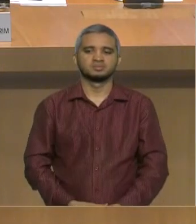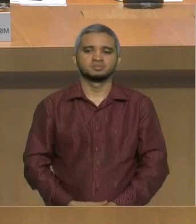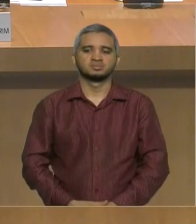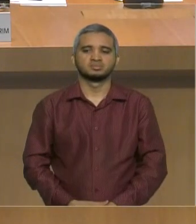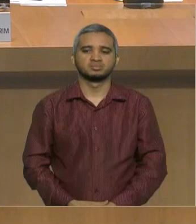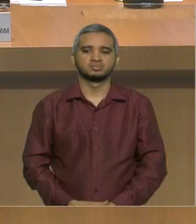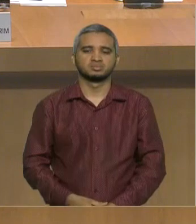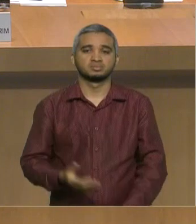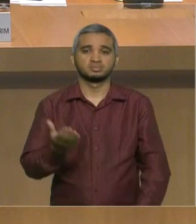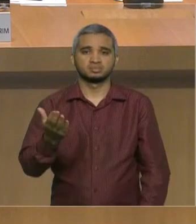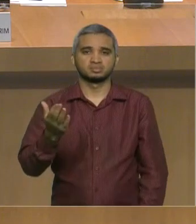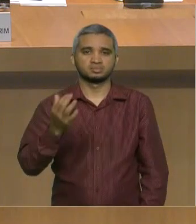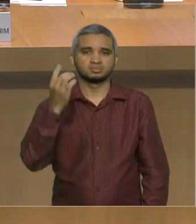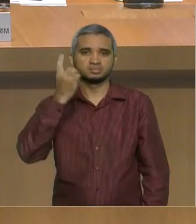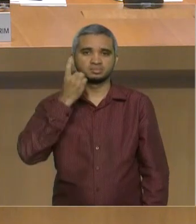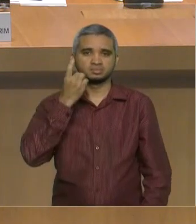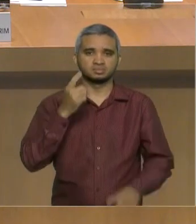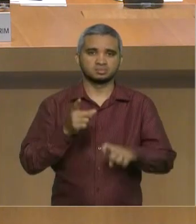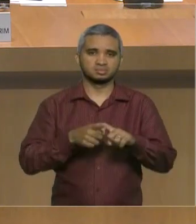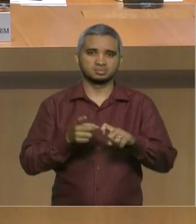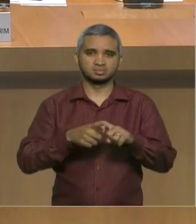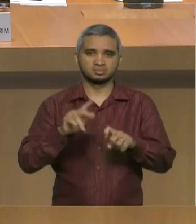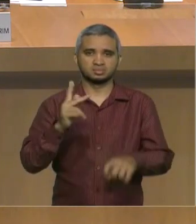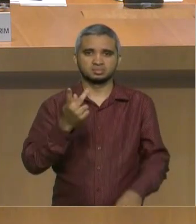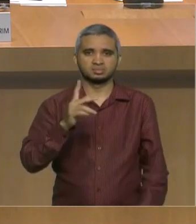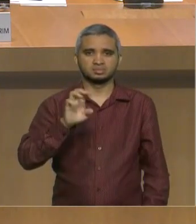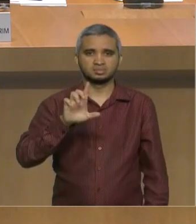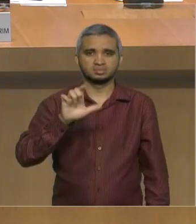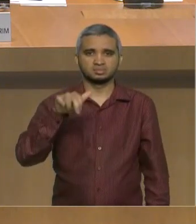Doutora, deputada doutora Helena do Ailib.